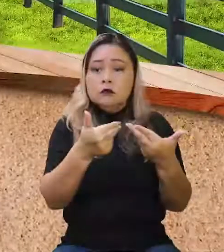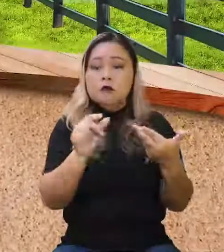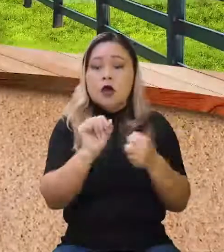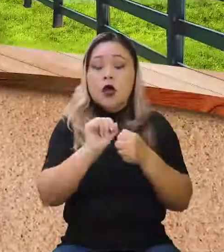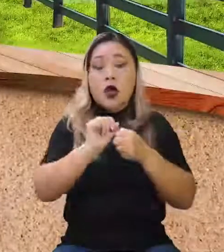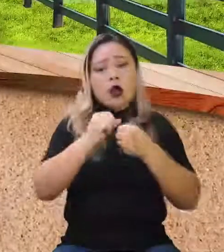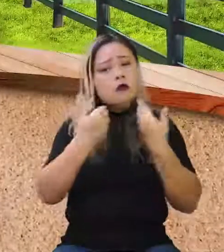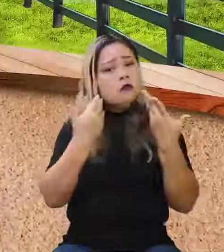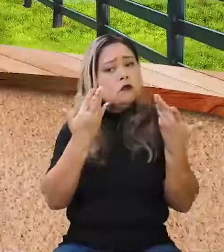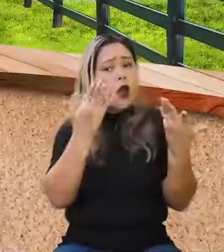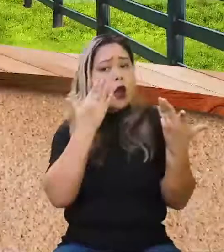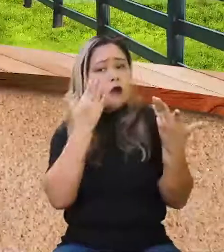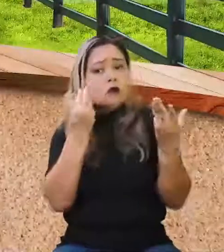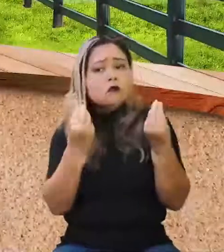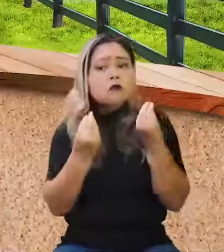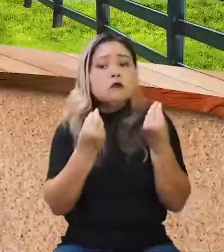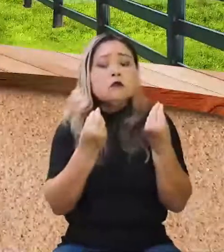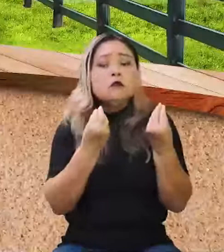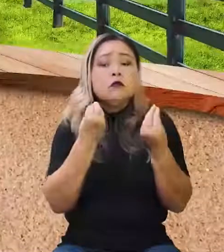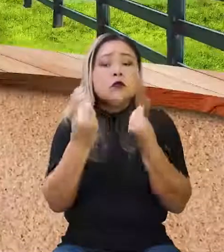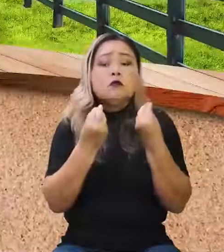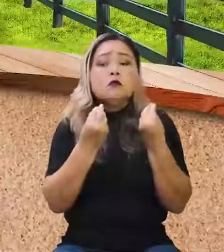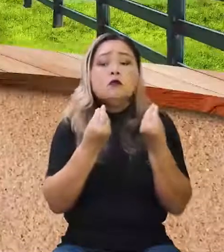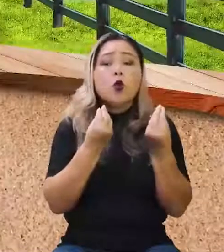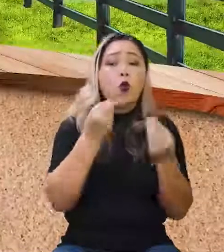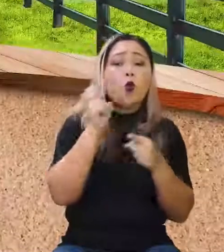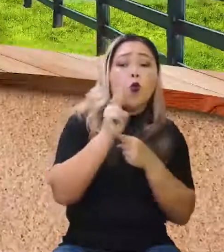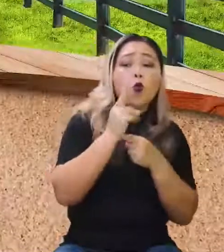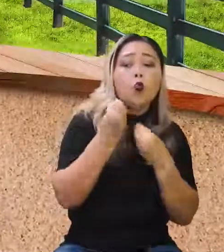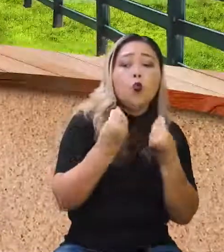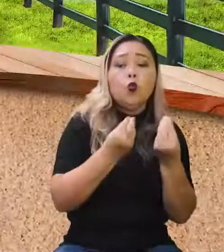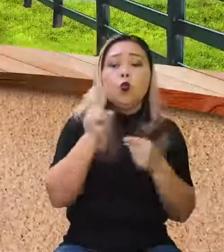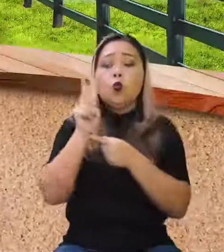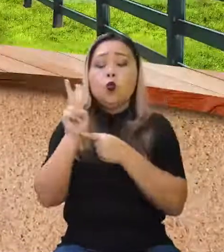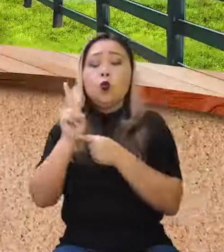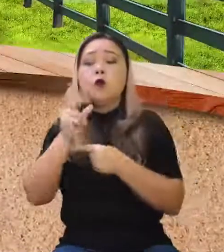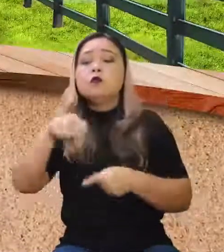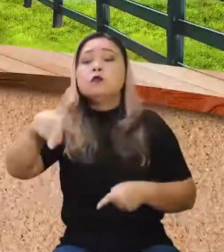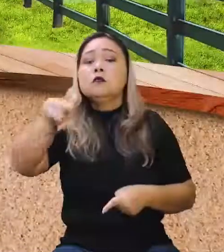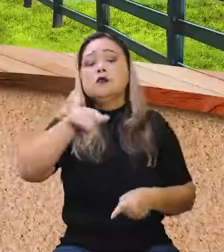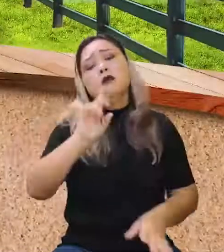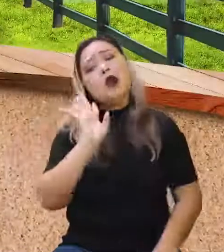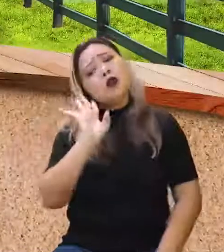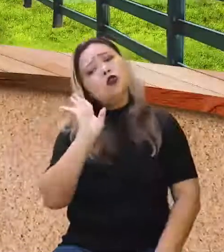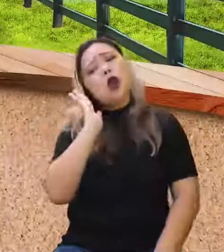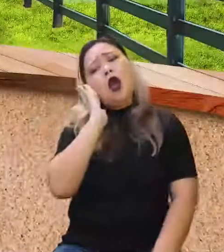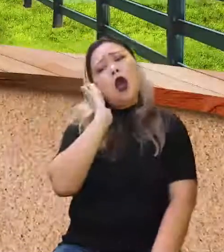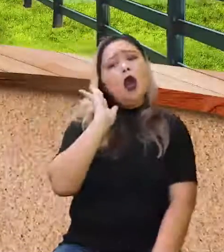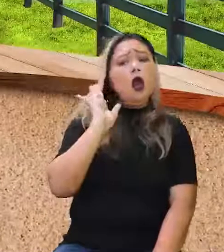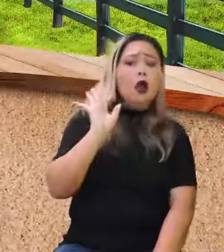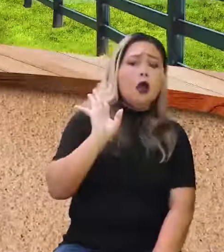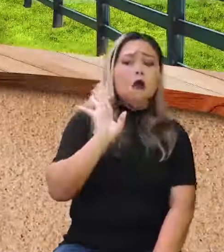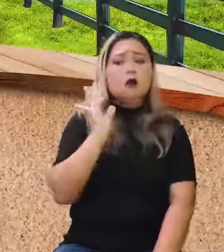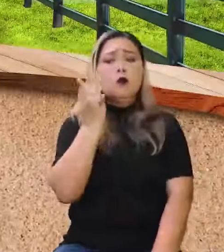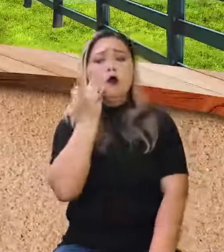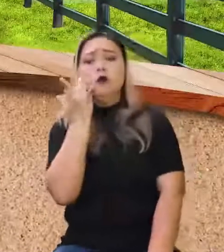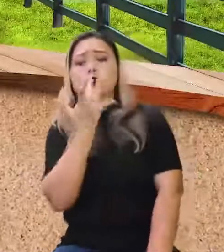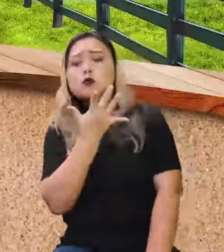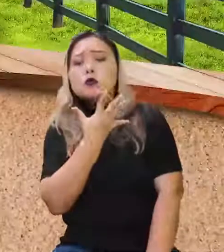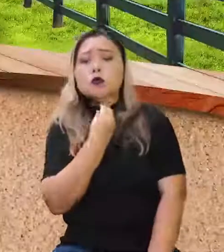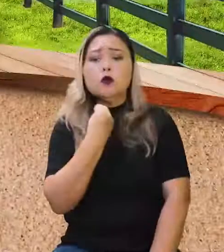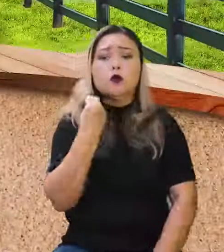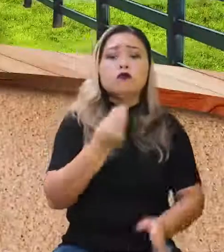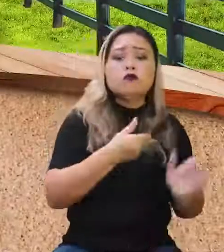fazer essa familiarização de determinadas criações, que muitos de vocês vão falar assim, eu já ouvi falar, mas não sei